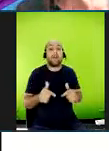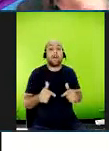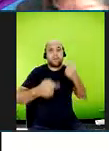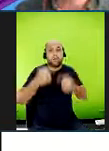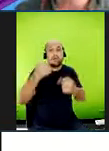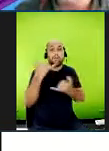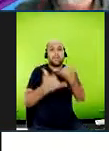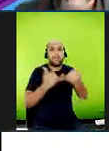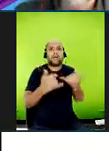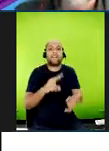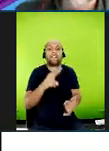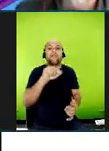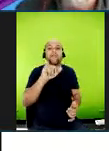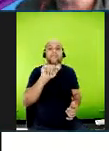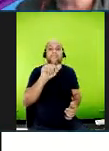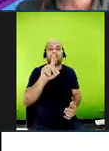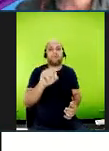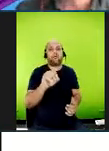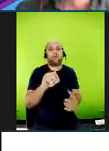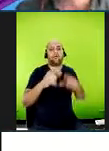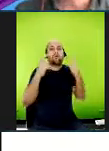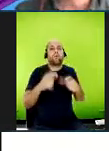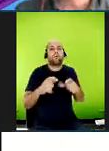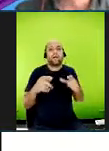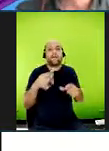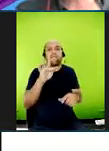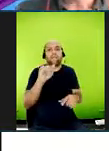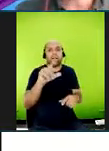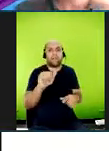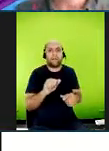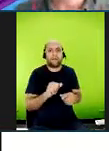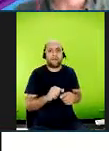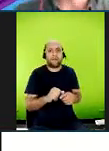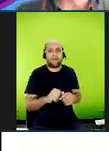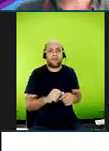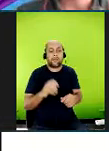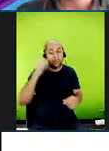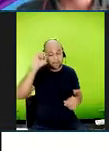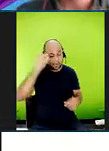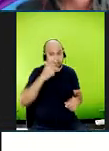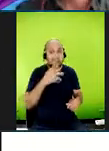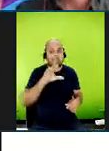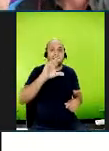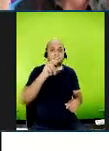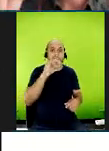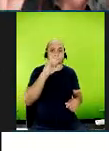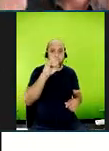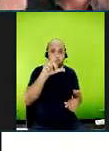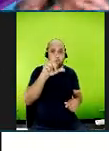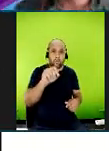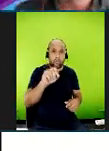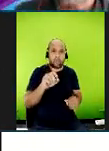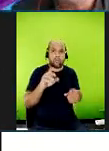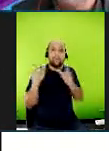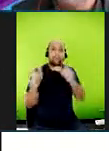eles estavam em lugar de fala quando a pessoa negra e fala crioula preta um negão eles